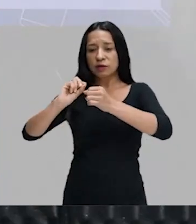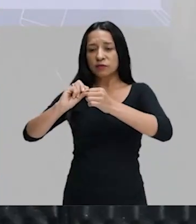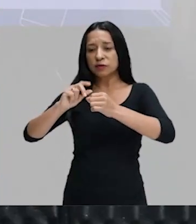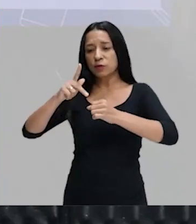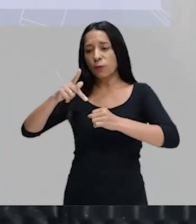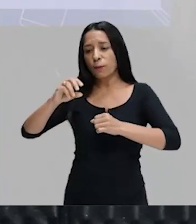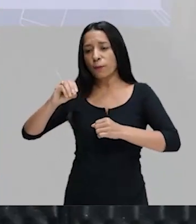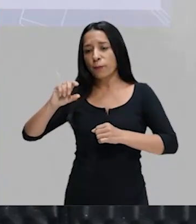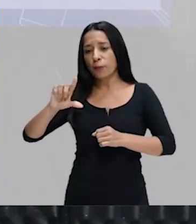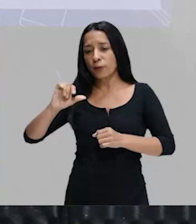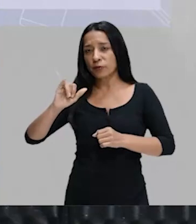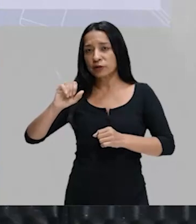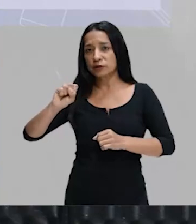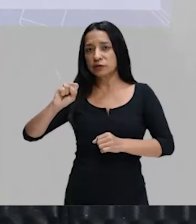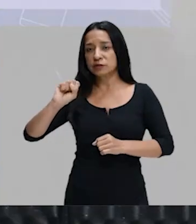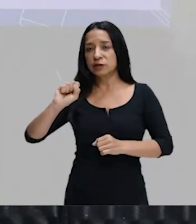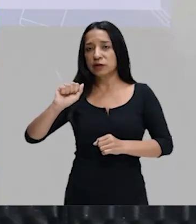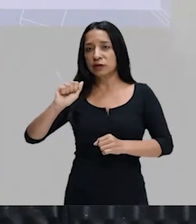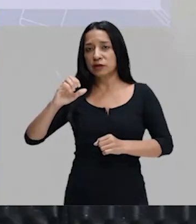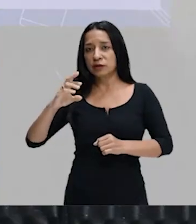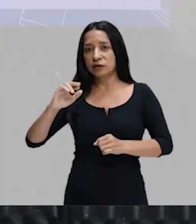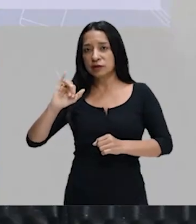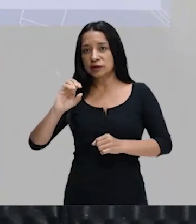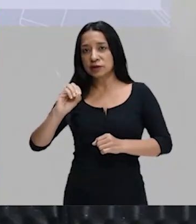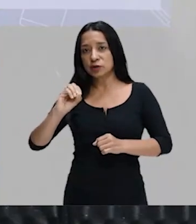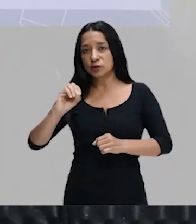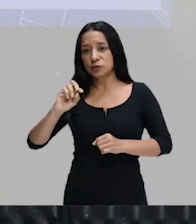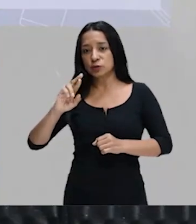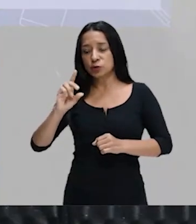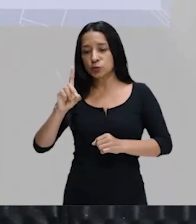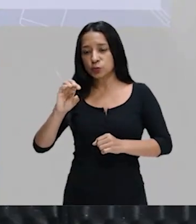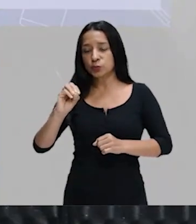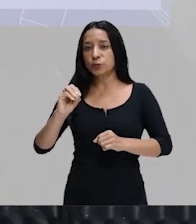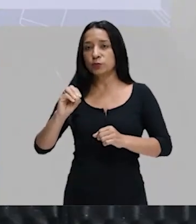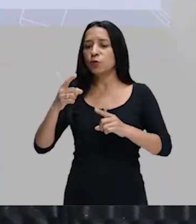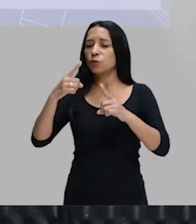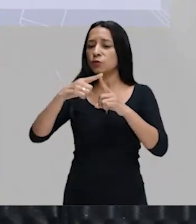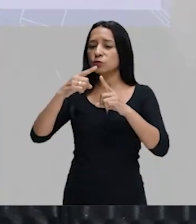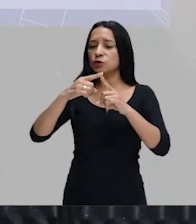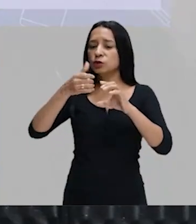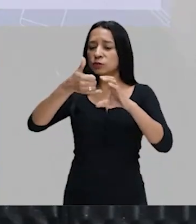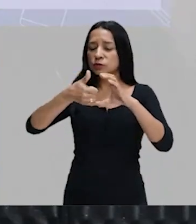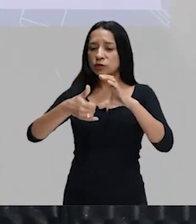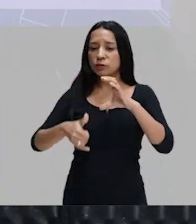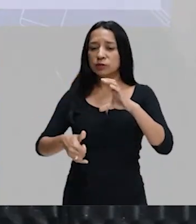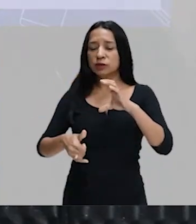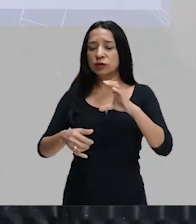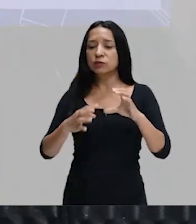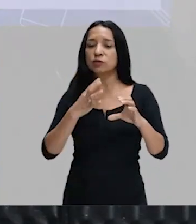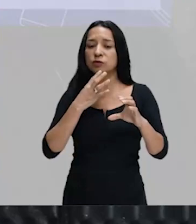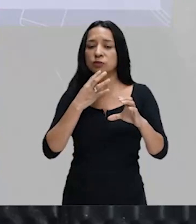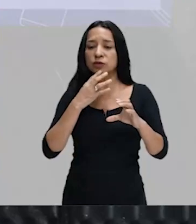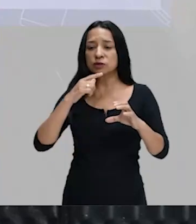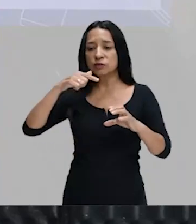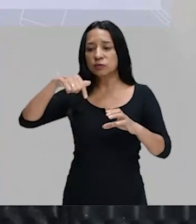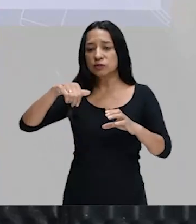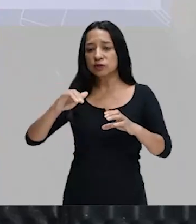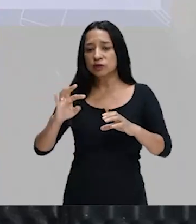polissacarídeo, né? Que é um tipo de carboidrato. Esse polissacarídeo ele é conhecido como